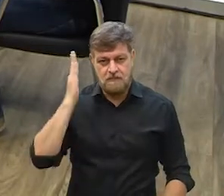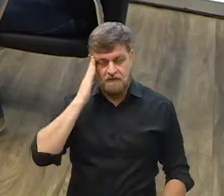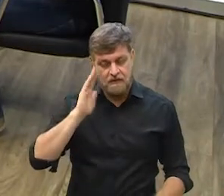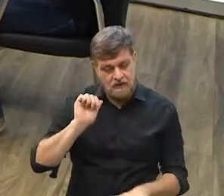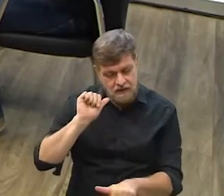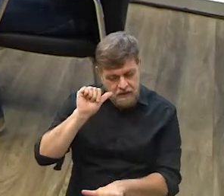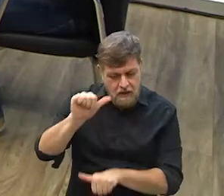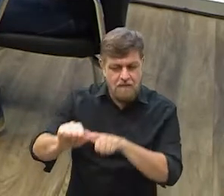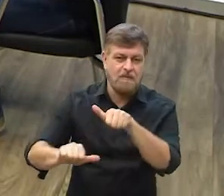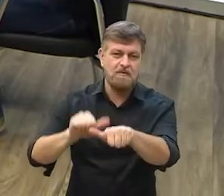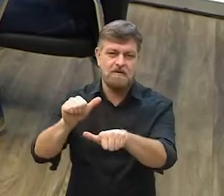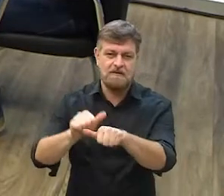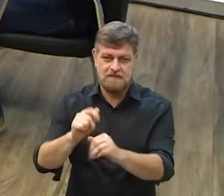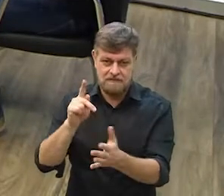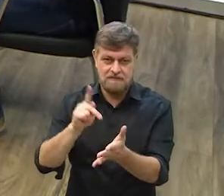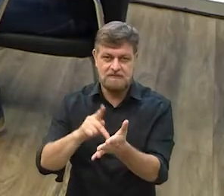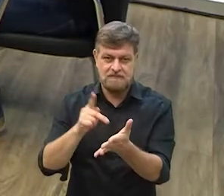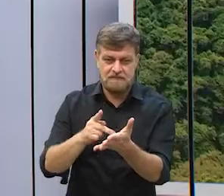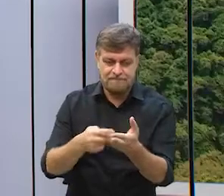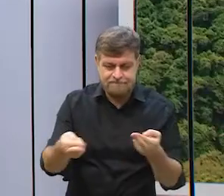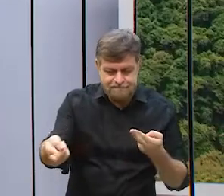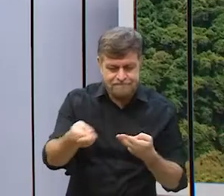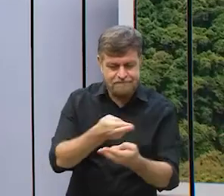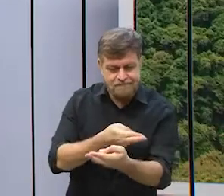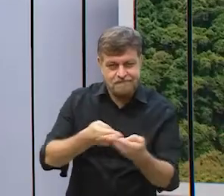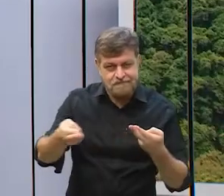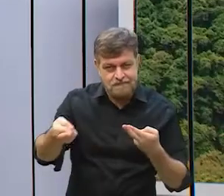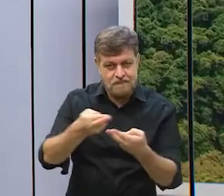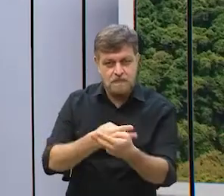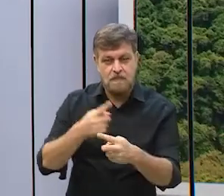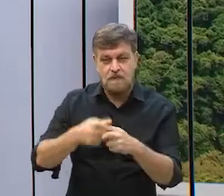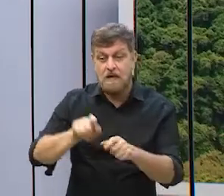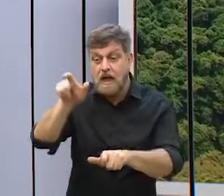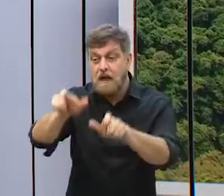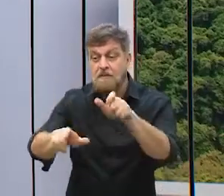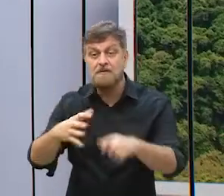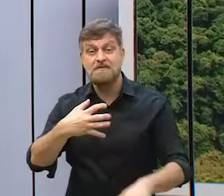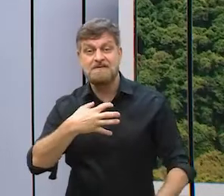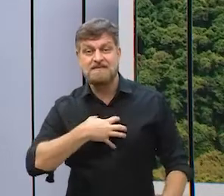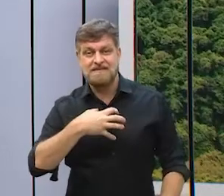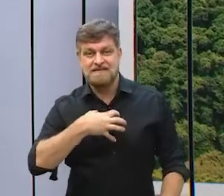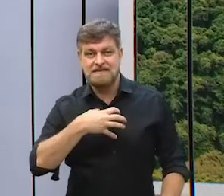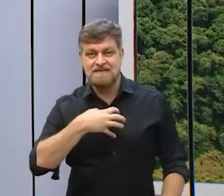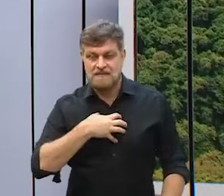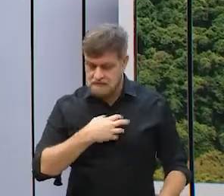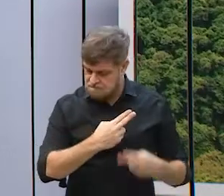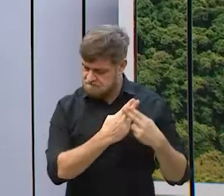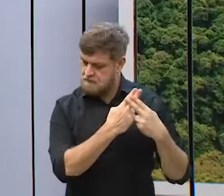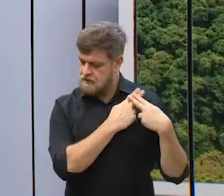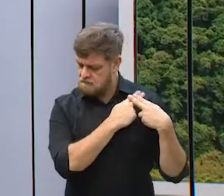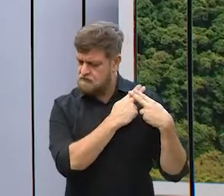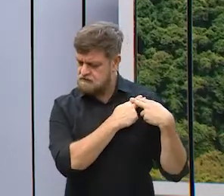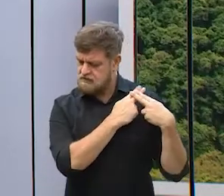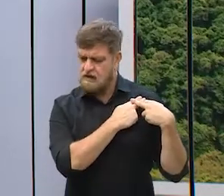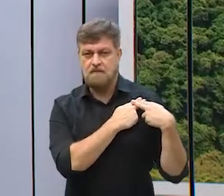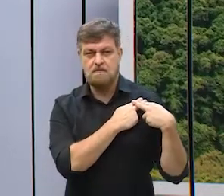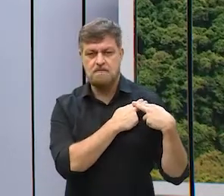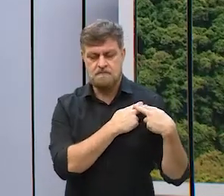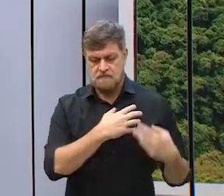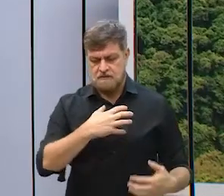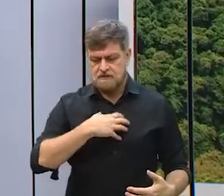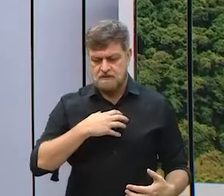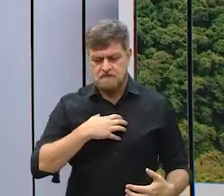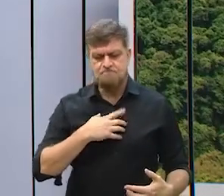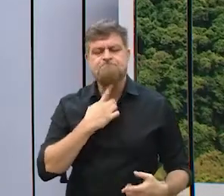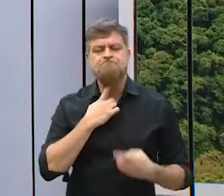mudaria muito esta correlação, né? Porque as pessoas se sentem corresponsáveis, se sentem